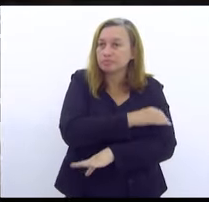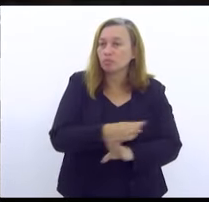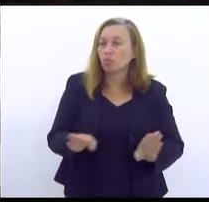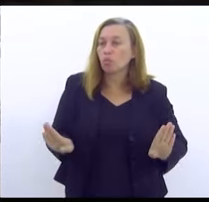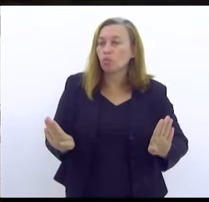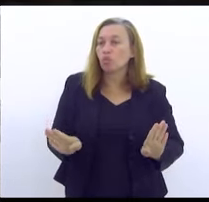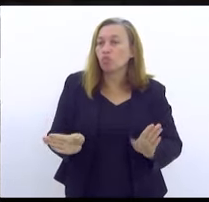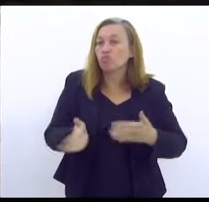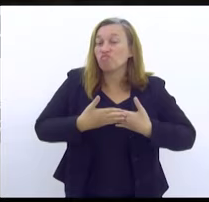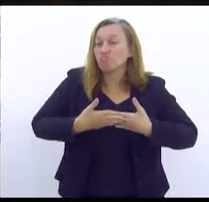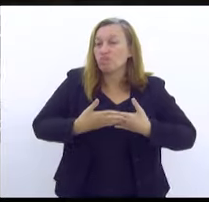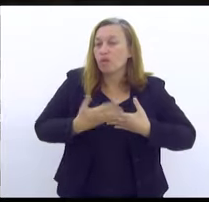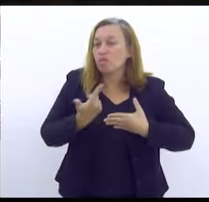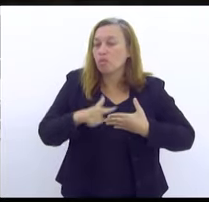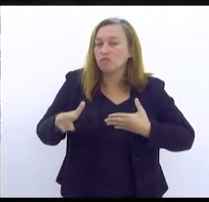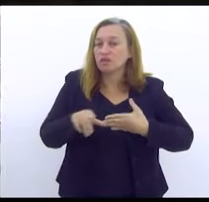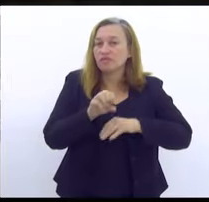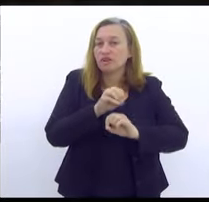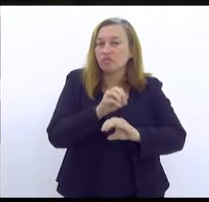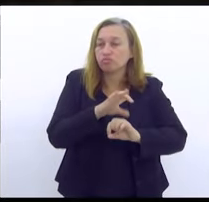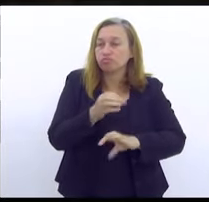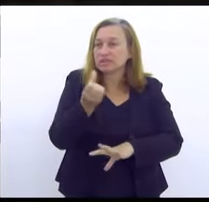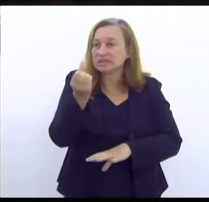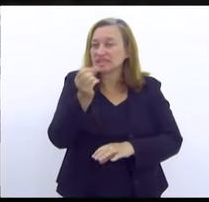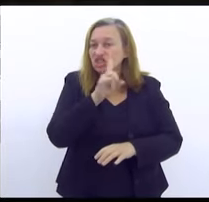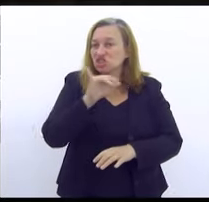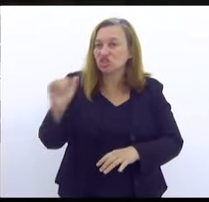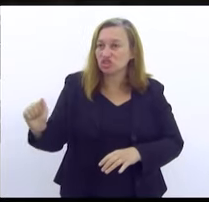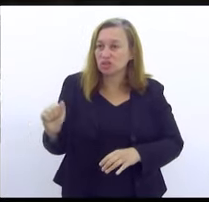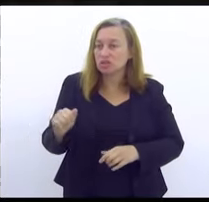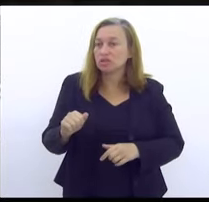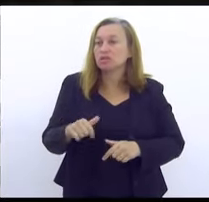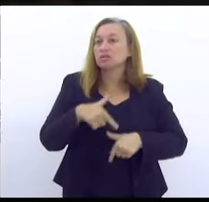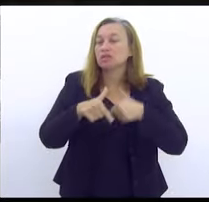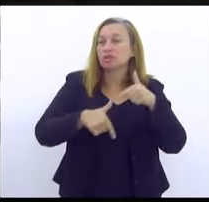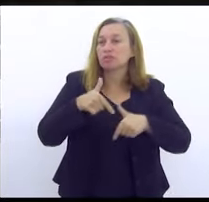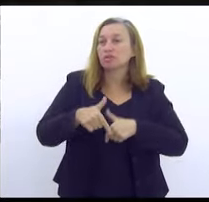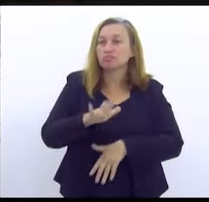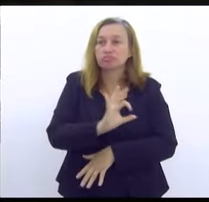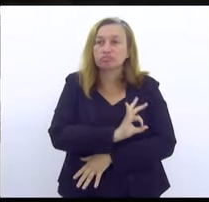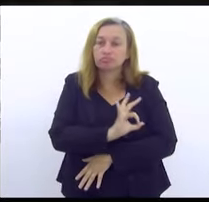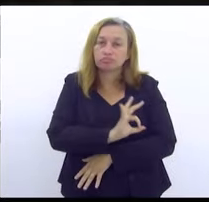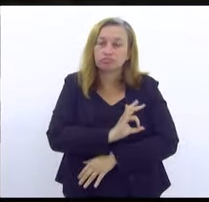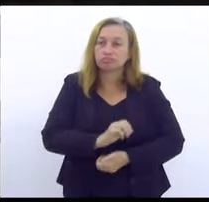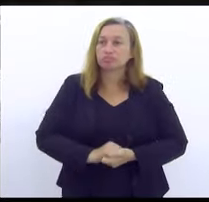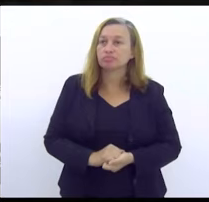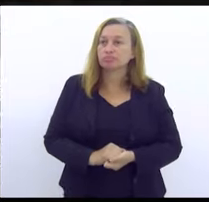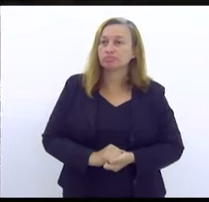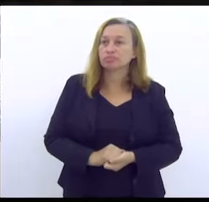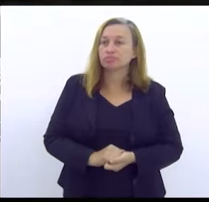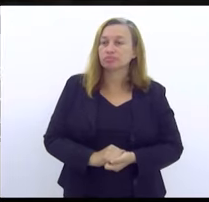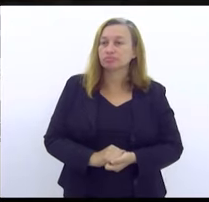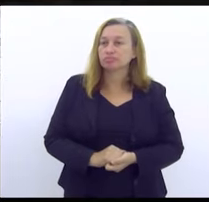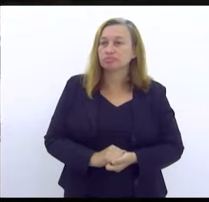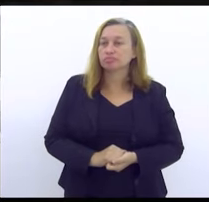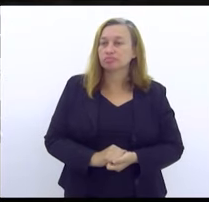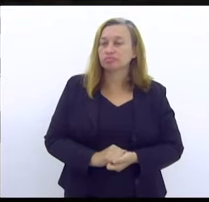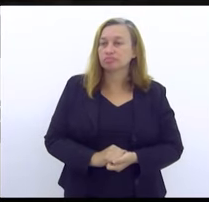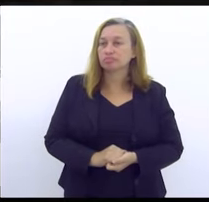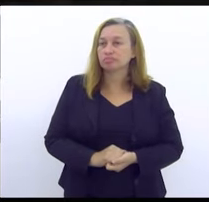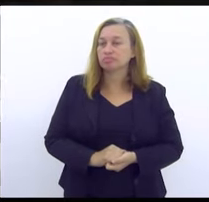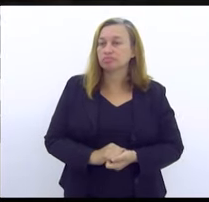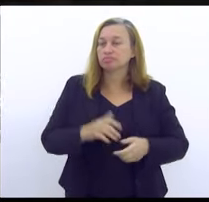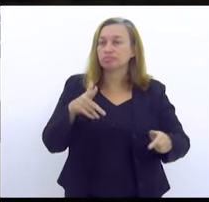sem aulas. 6 dias de operações policiais que inviabilizaram a vida